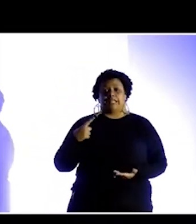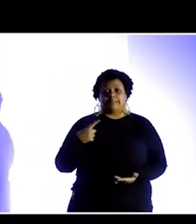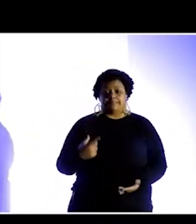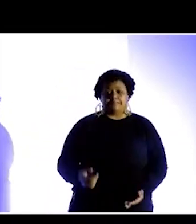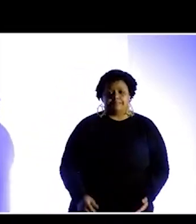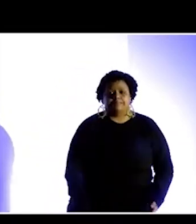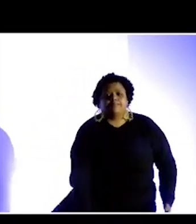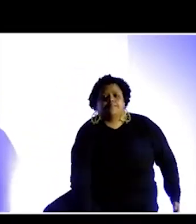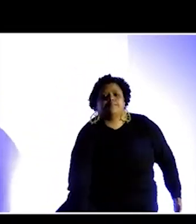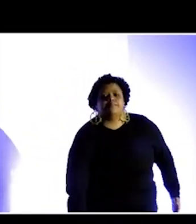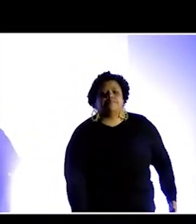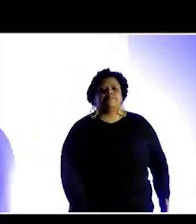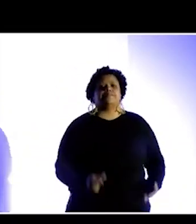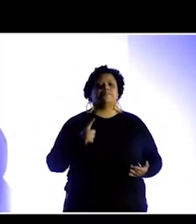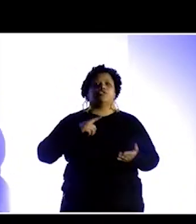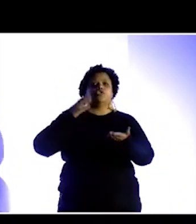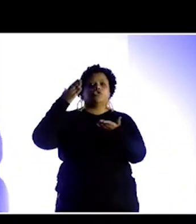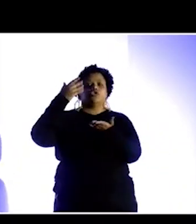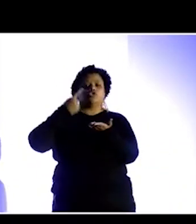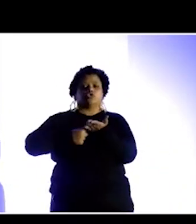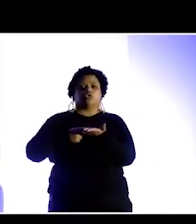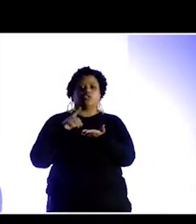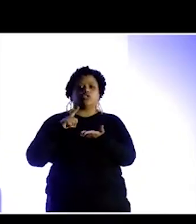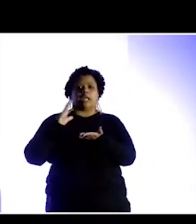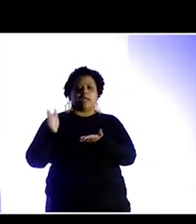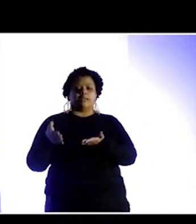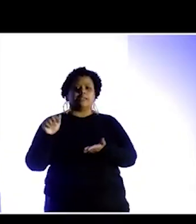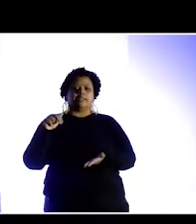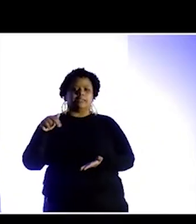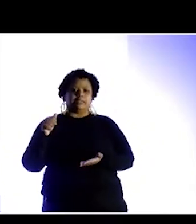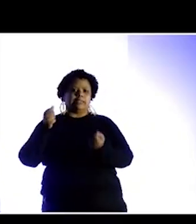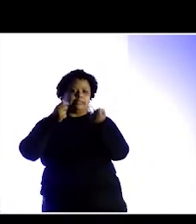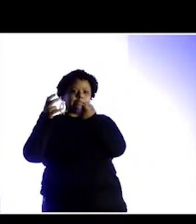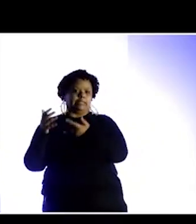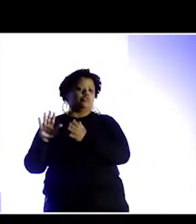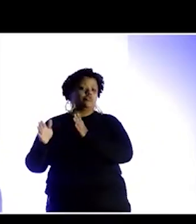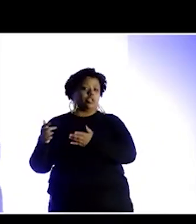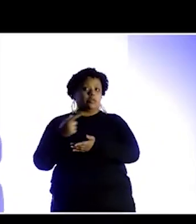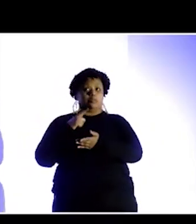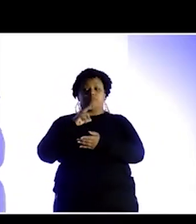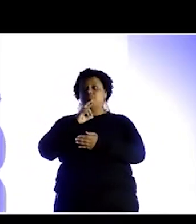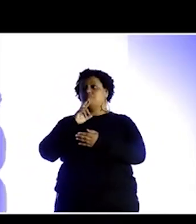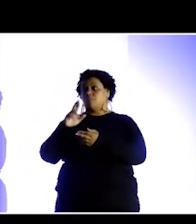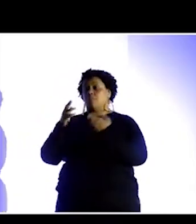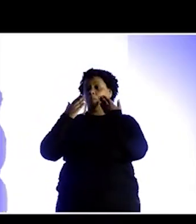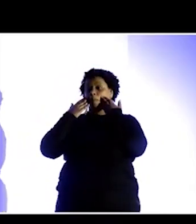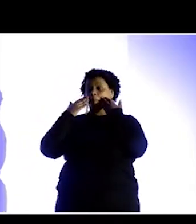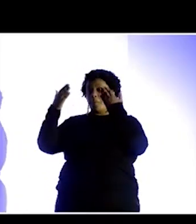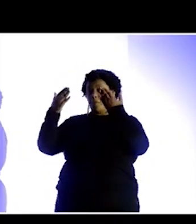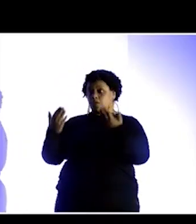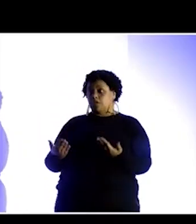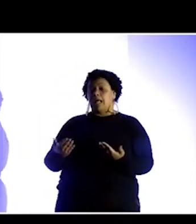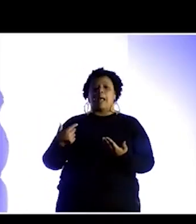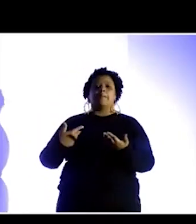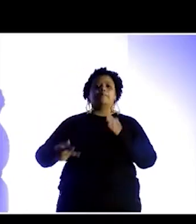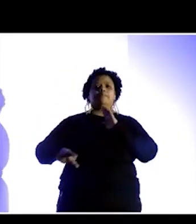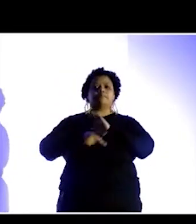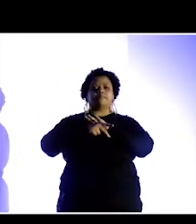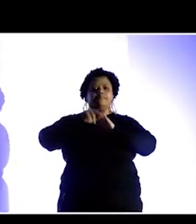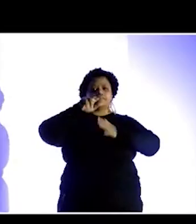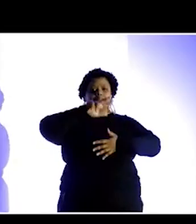obtido, né, a partir de várias parcerias que a gente tem lá na ANA. Né. Primeiro eu vou mostrar aqui os resultados para a América do